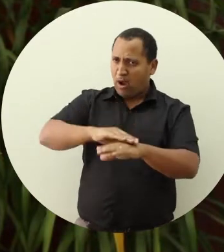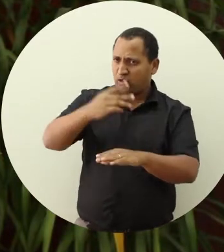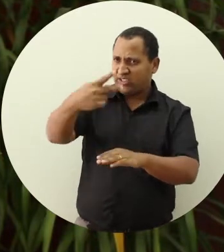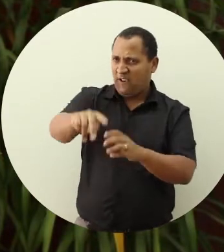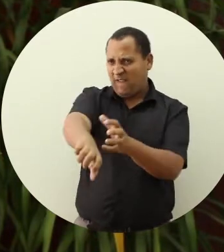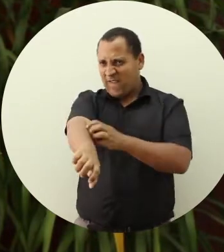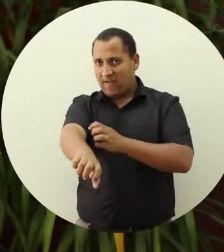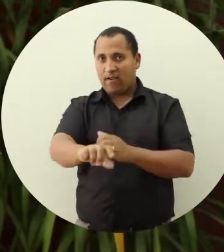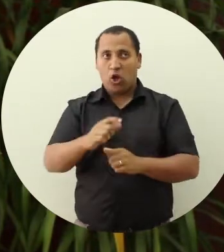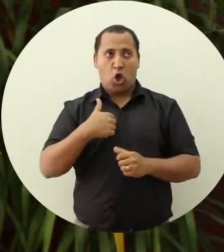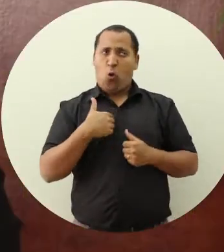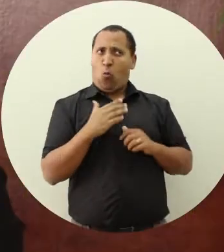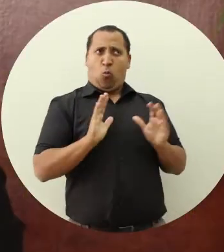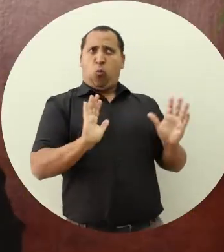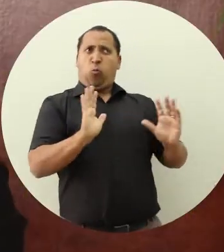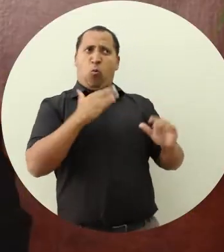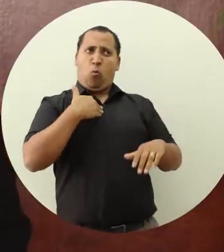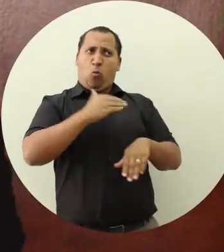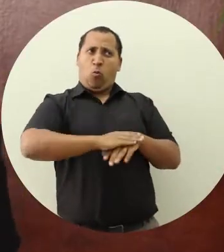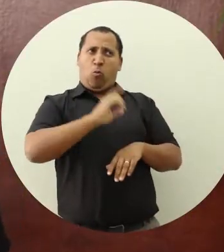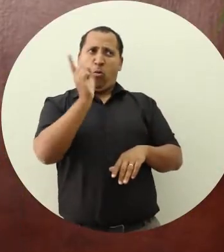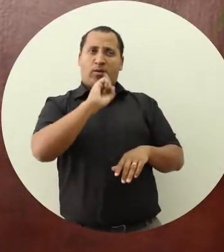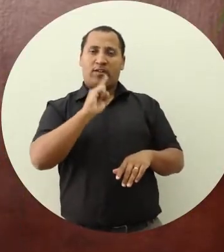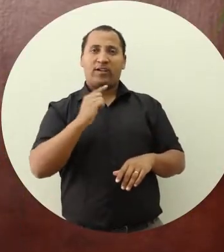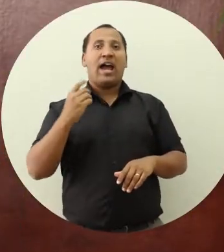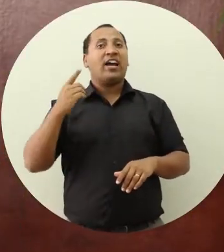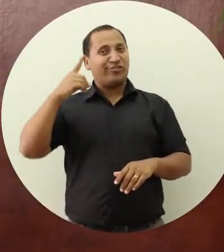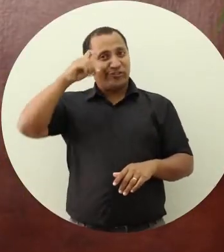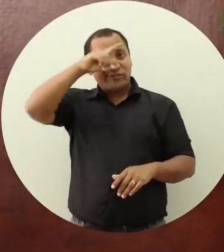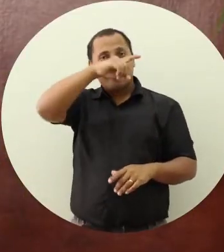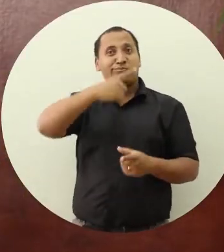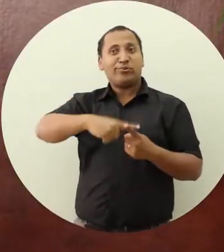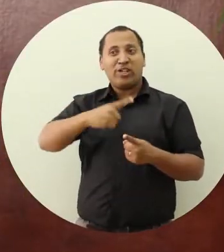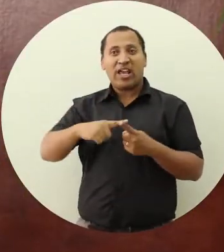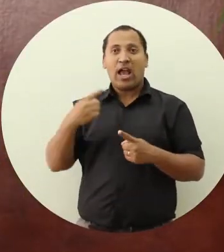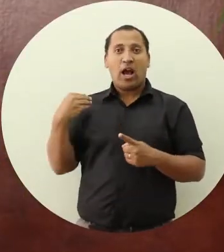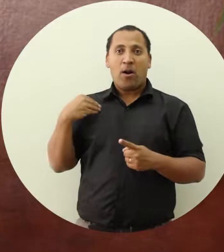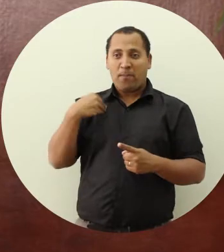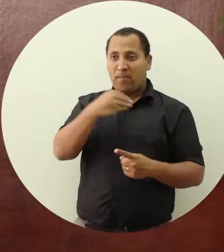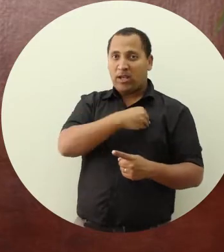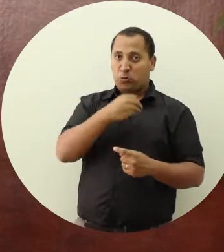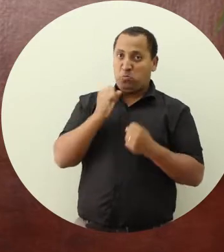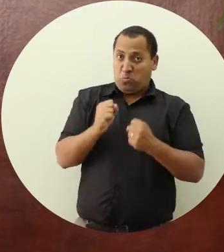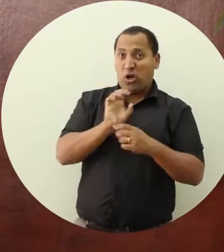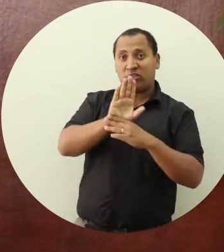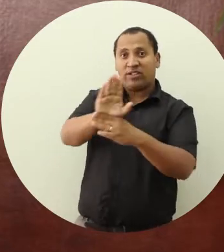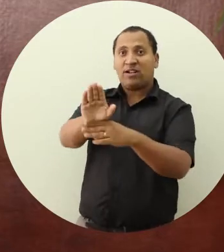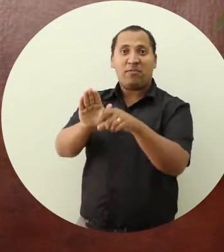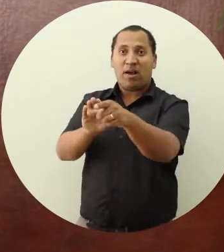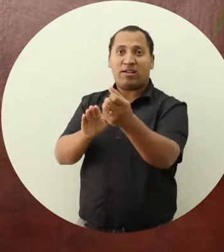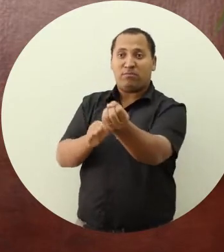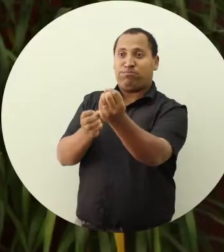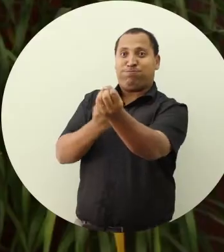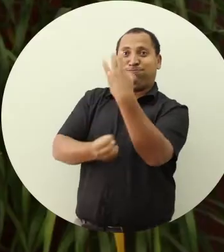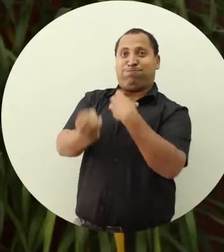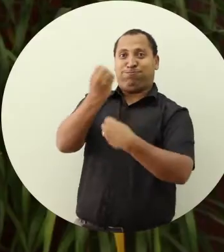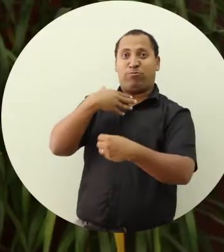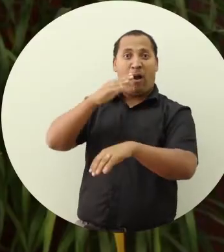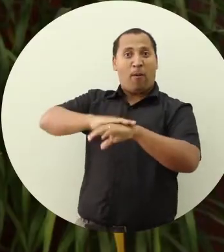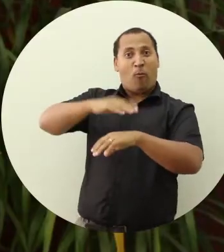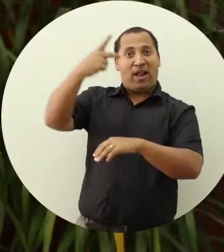está causando as lesões e muitas das vezes torna difícil o diagnóstico a partir do momento que o paciente nega que ele está causando aquelas